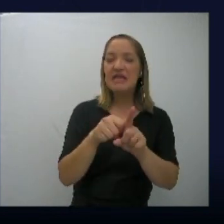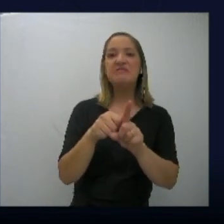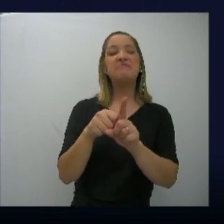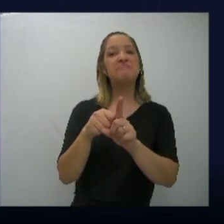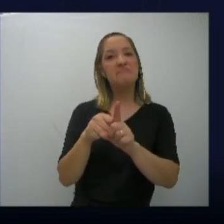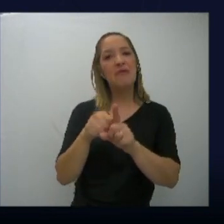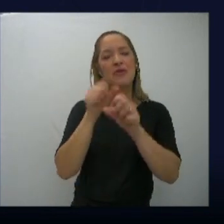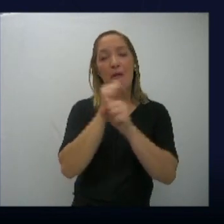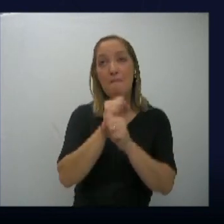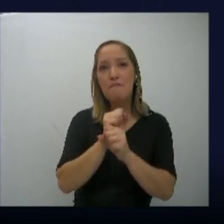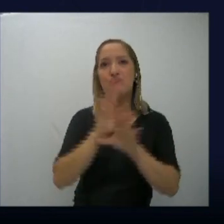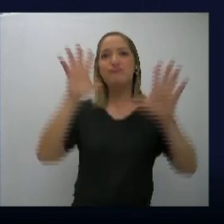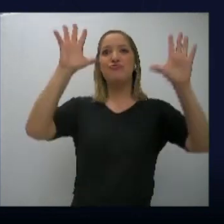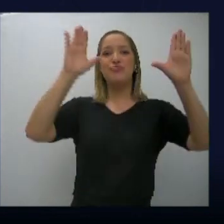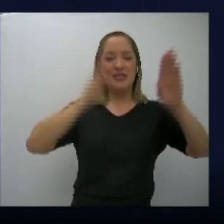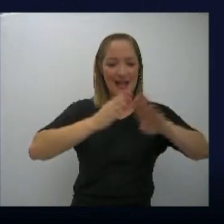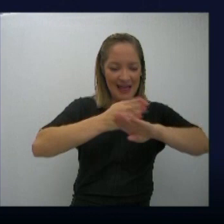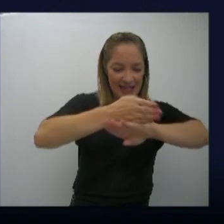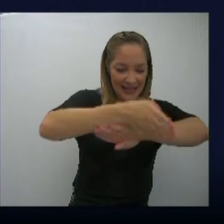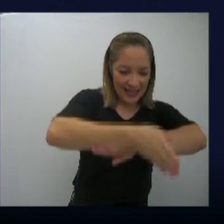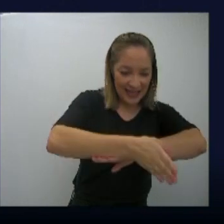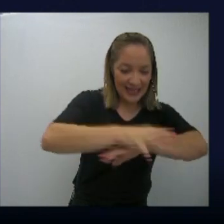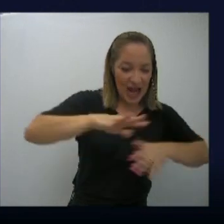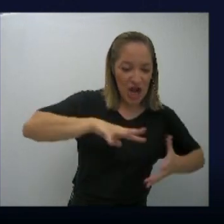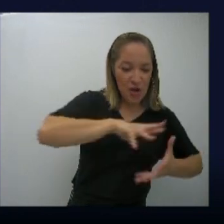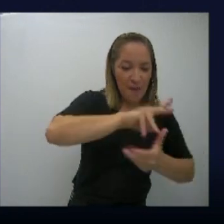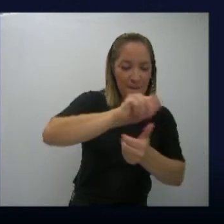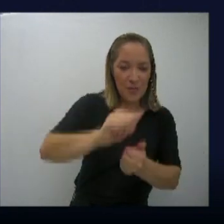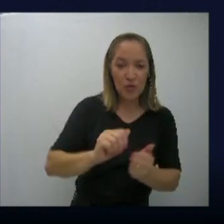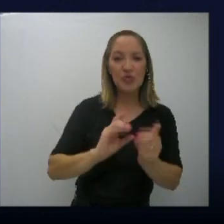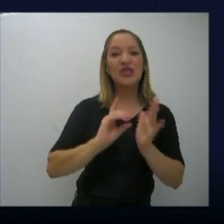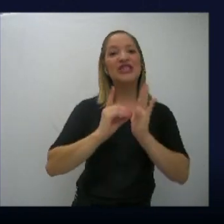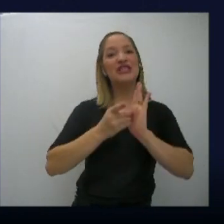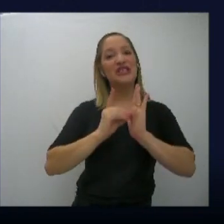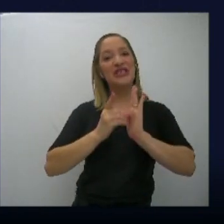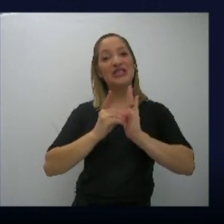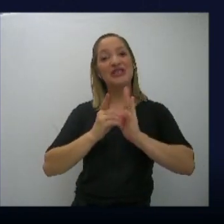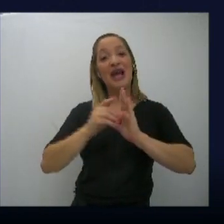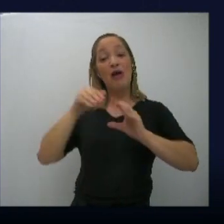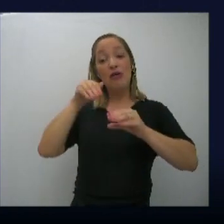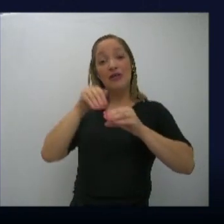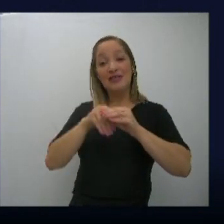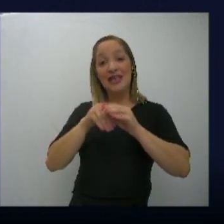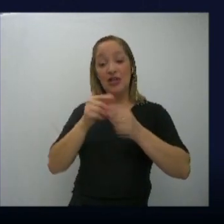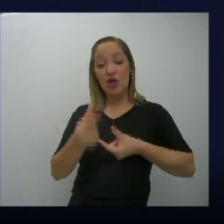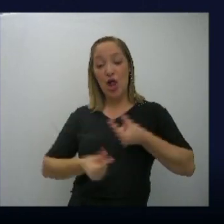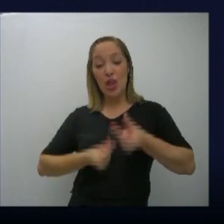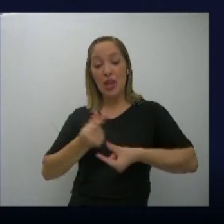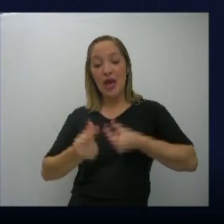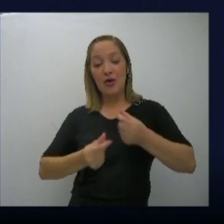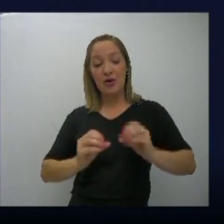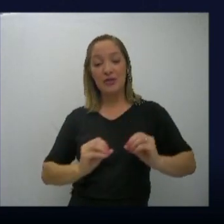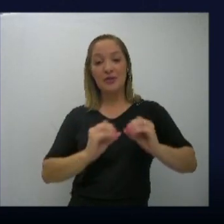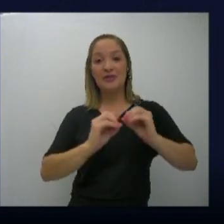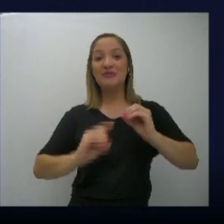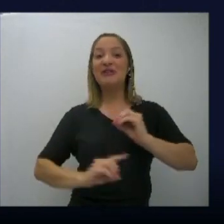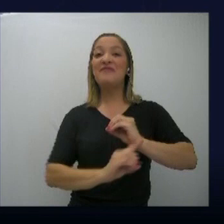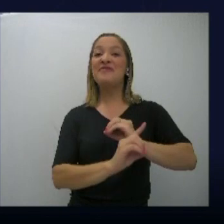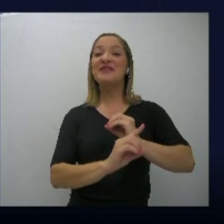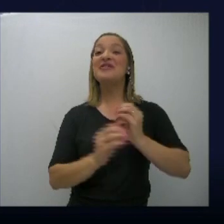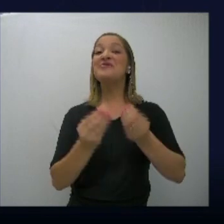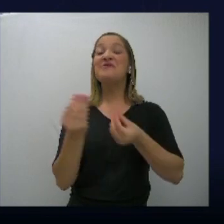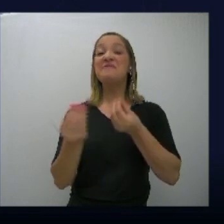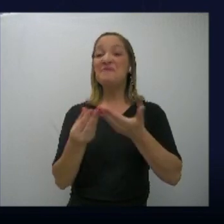essa essa explosão ele de penetração do mundo digital é dentro da o negócio do iPhone para fazer